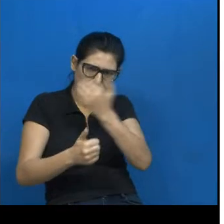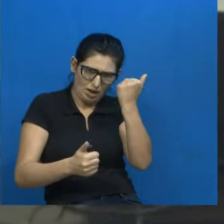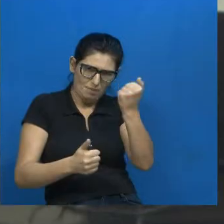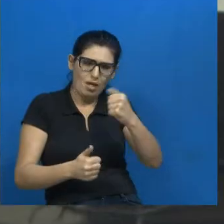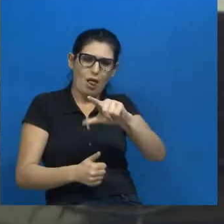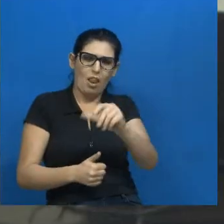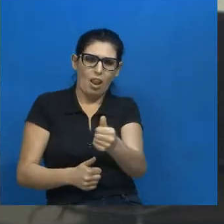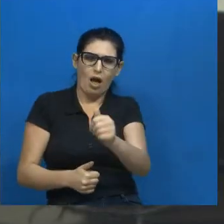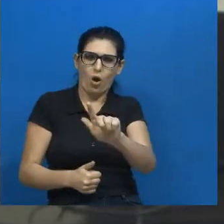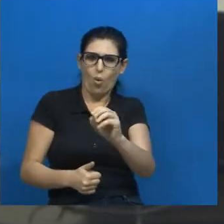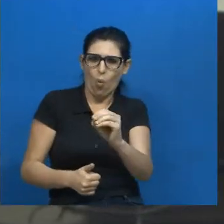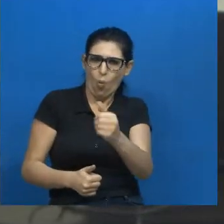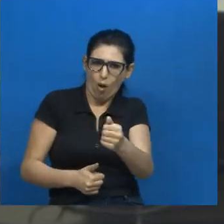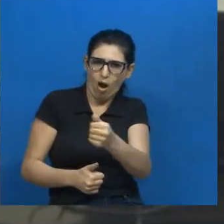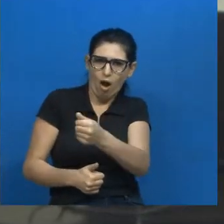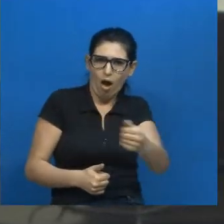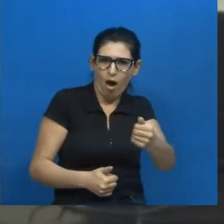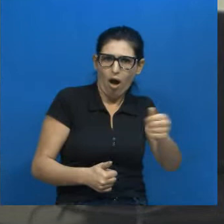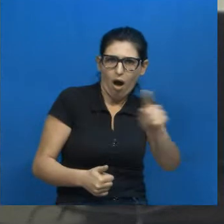Azul,